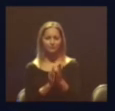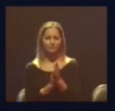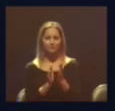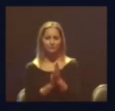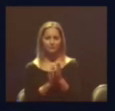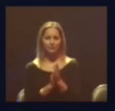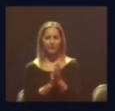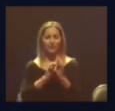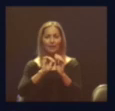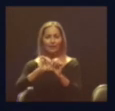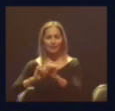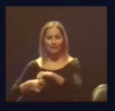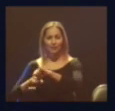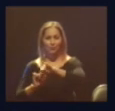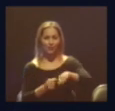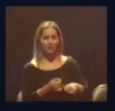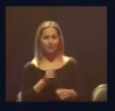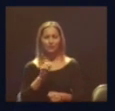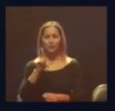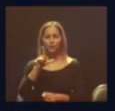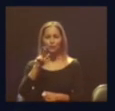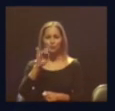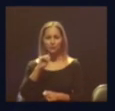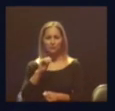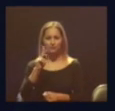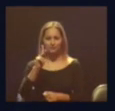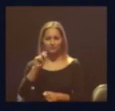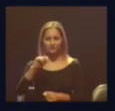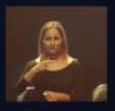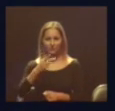Na canoagem, Luís Ventura.